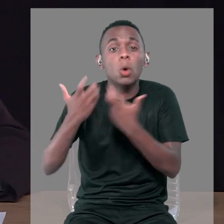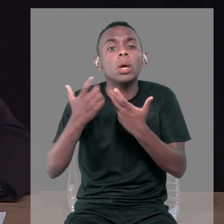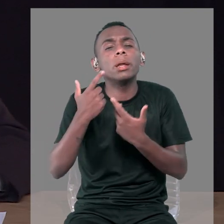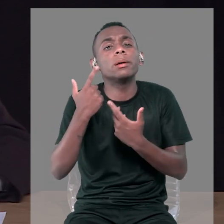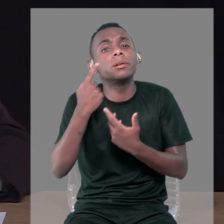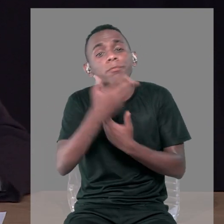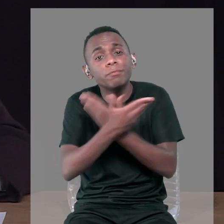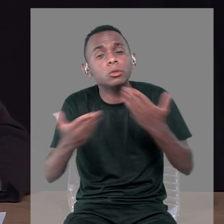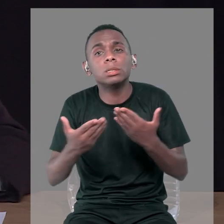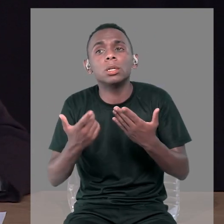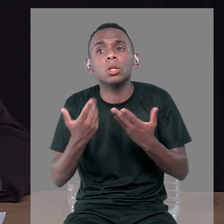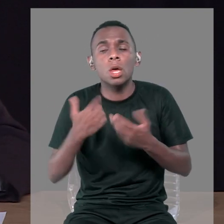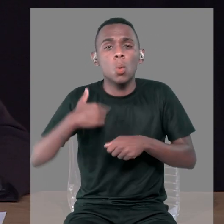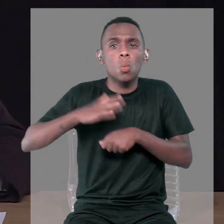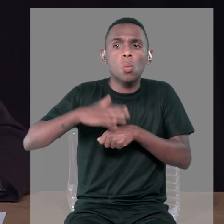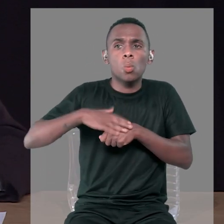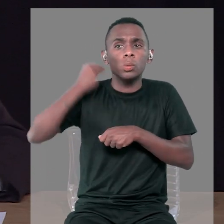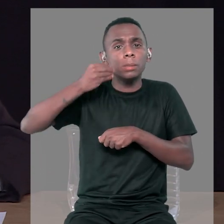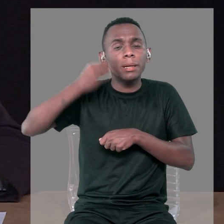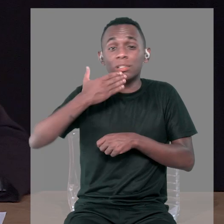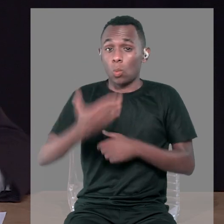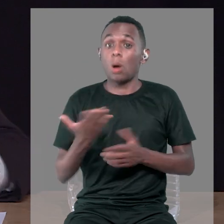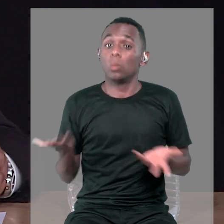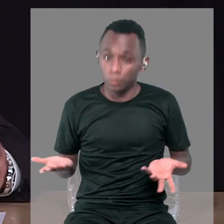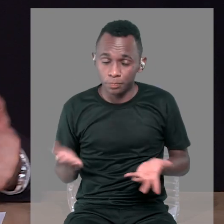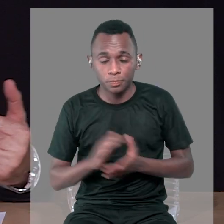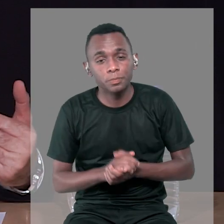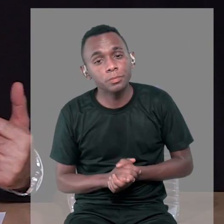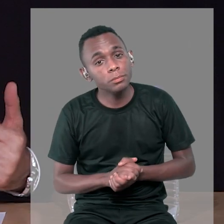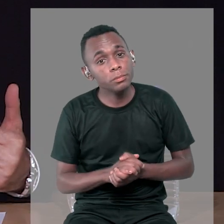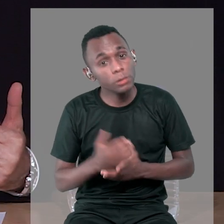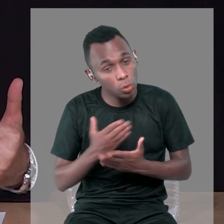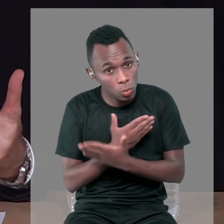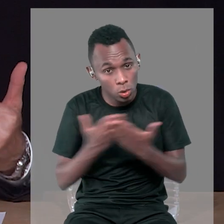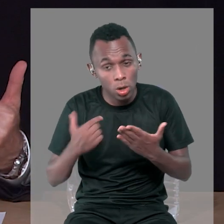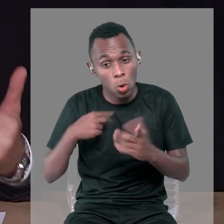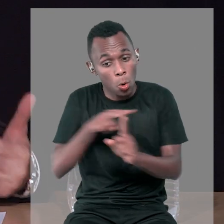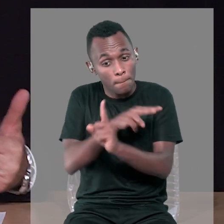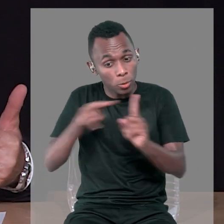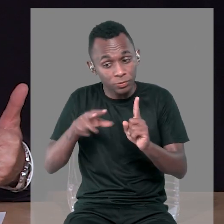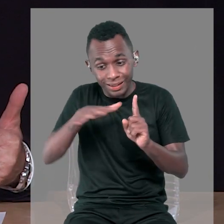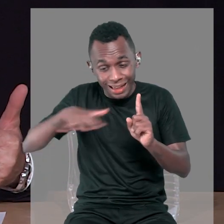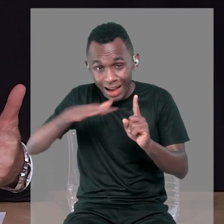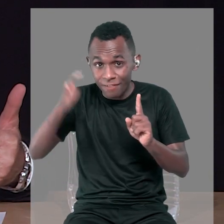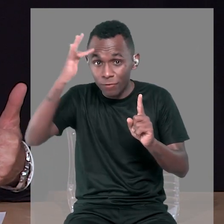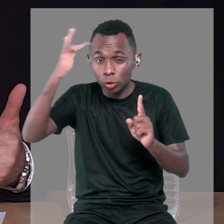estou pretendendo falar. Eu estou pretendendo falar, estou falando com vocês, do ponto de vista de uma filosofia da